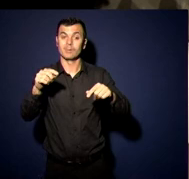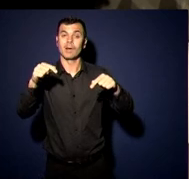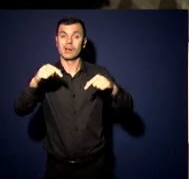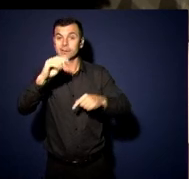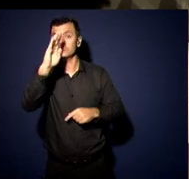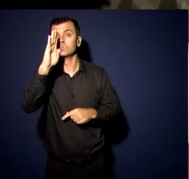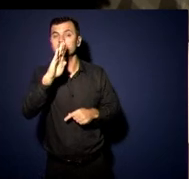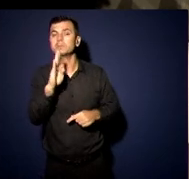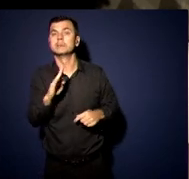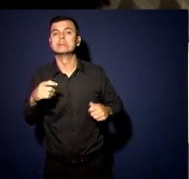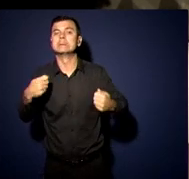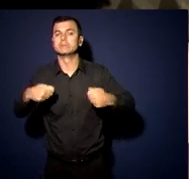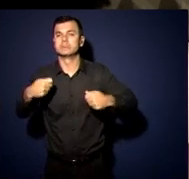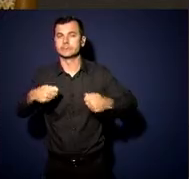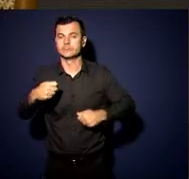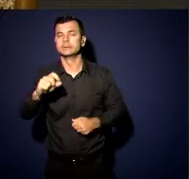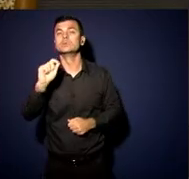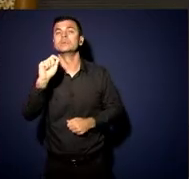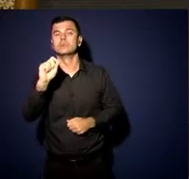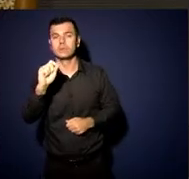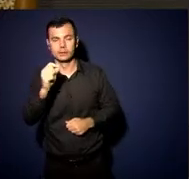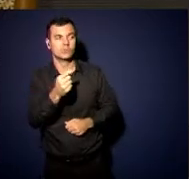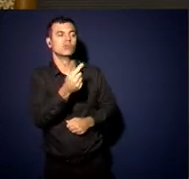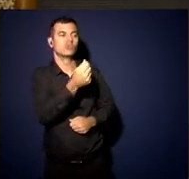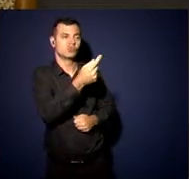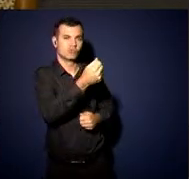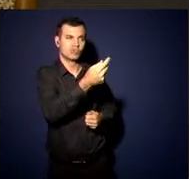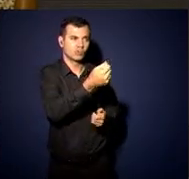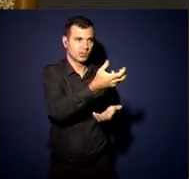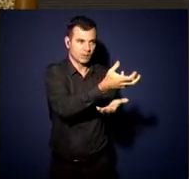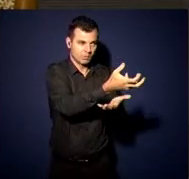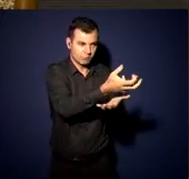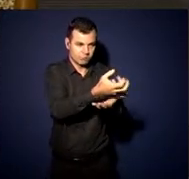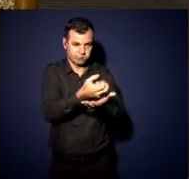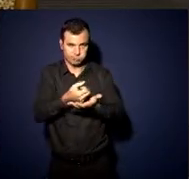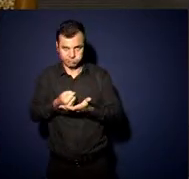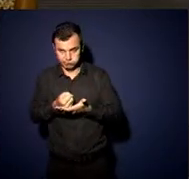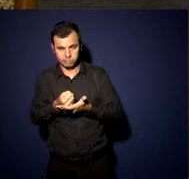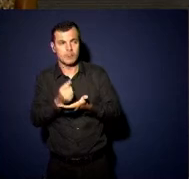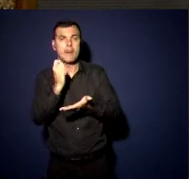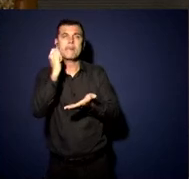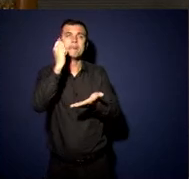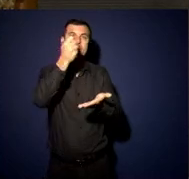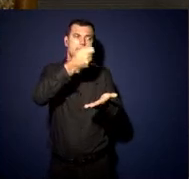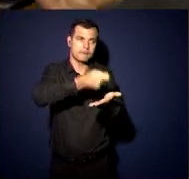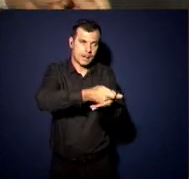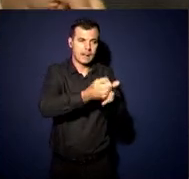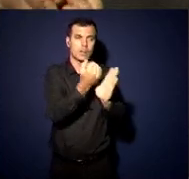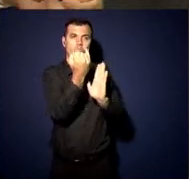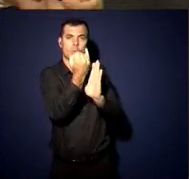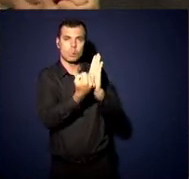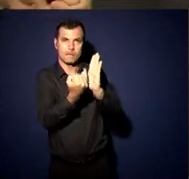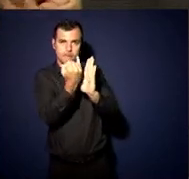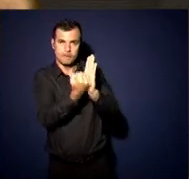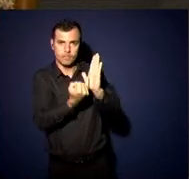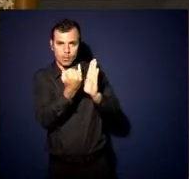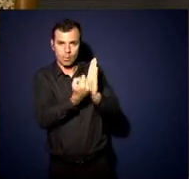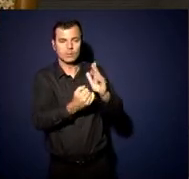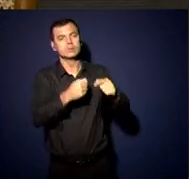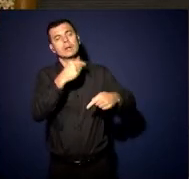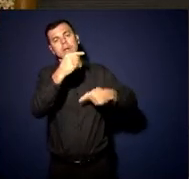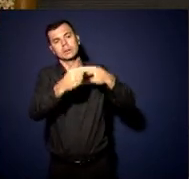precisa resgatar a nossa aplicação recolheu o imposto e aplicar o saldo na casa de destino